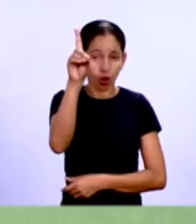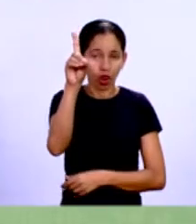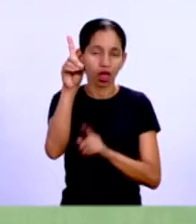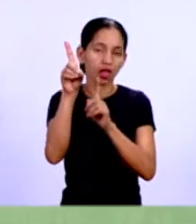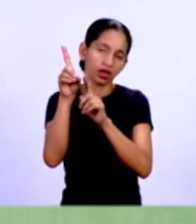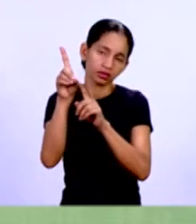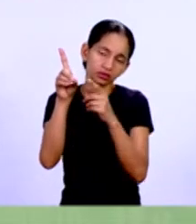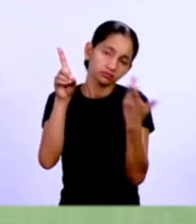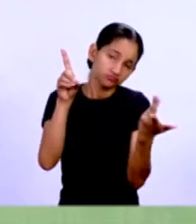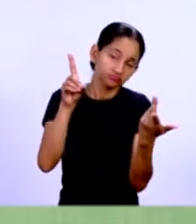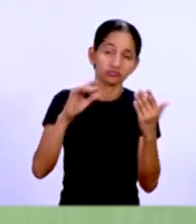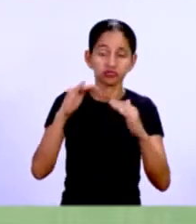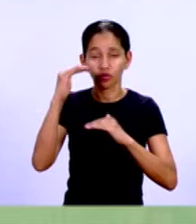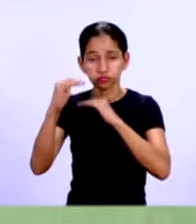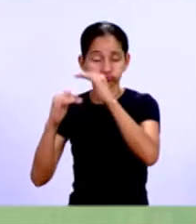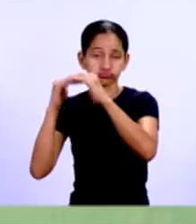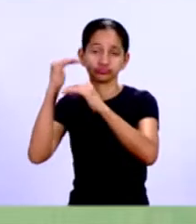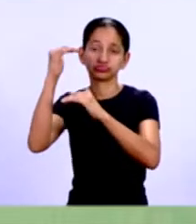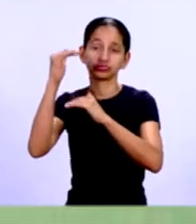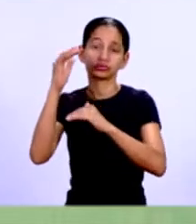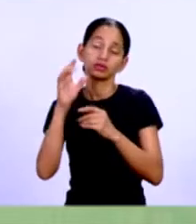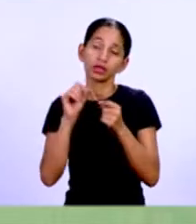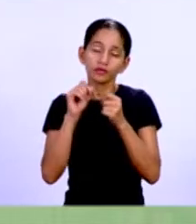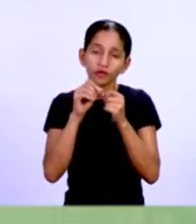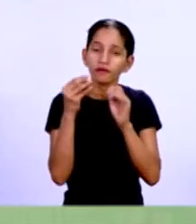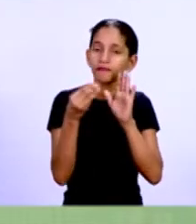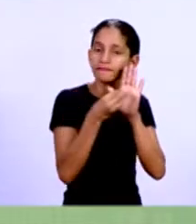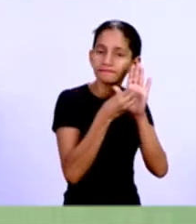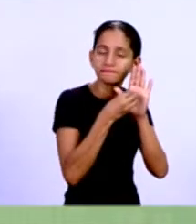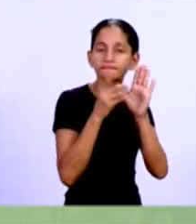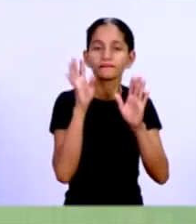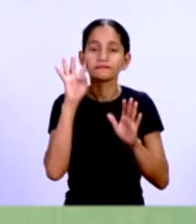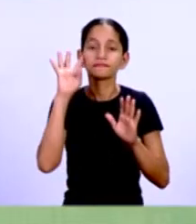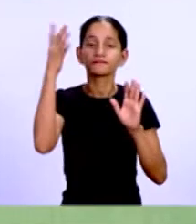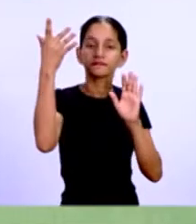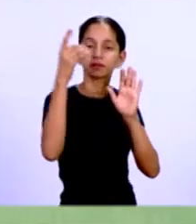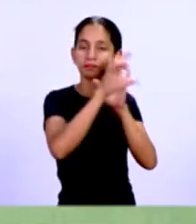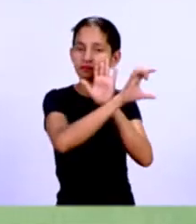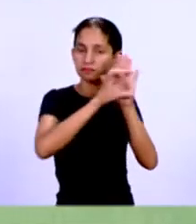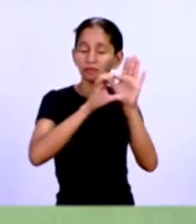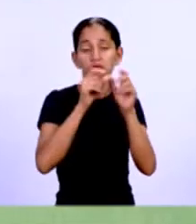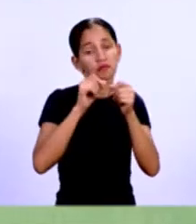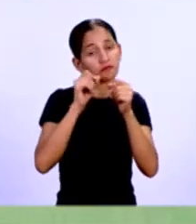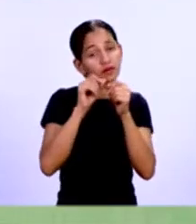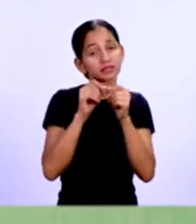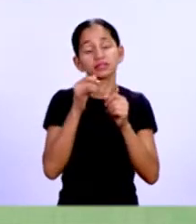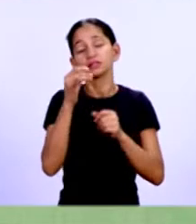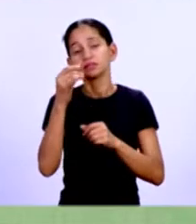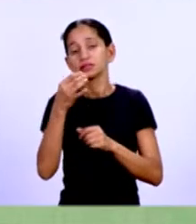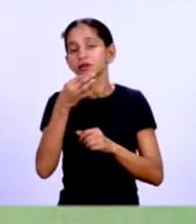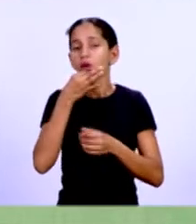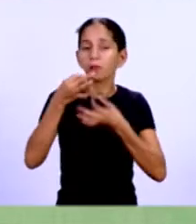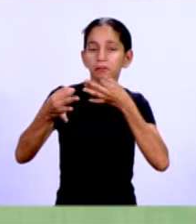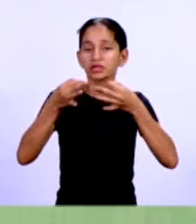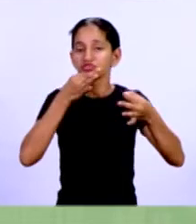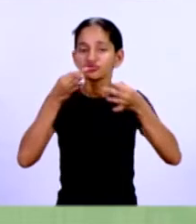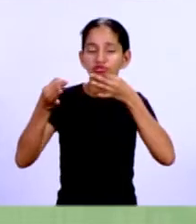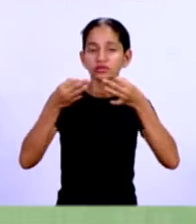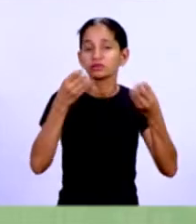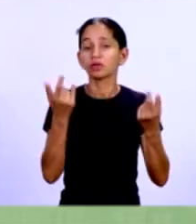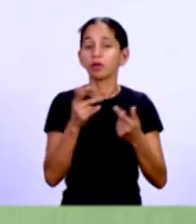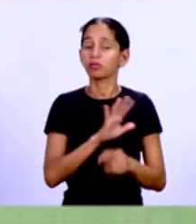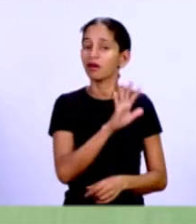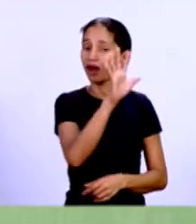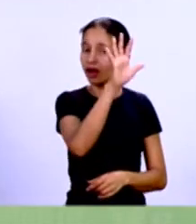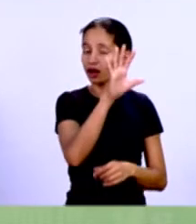for aumentar, né? Isso vai ter impacto alto na minha empresa, porque meus produtos, minhas matérias-primas vão ficar muito caras.